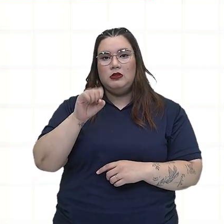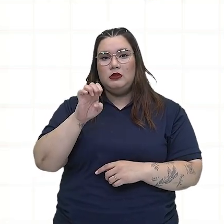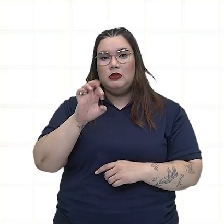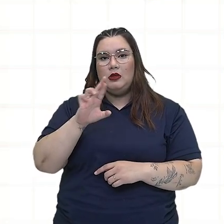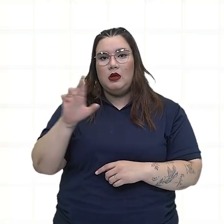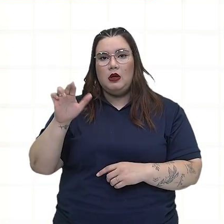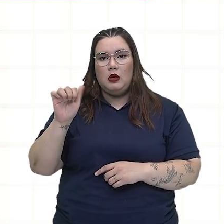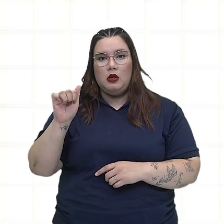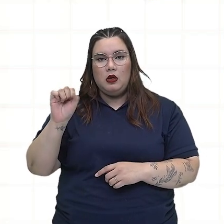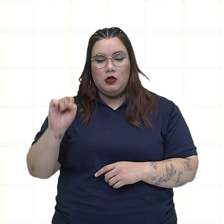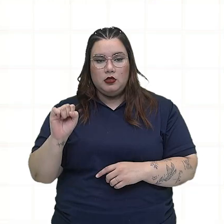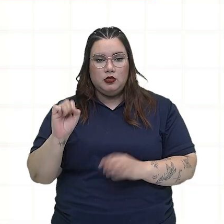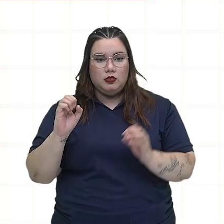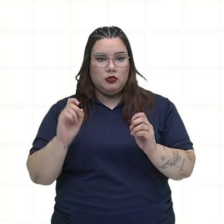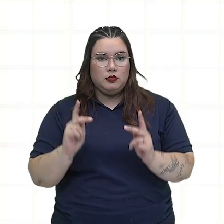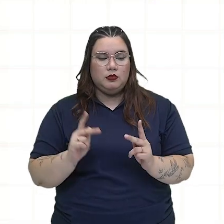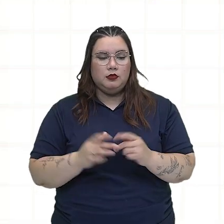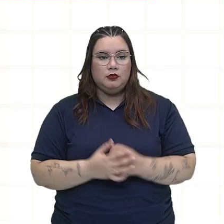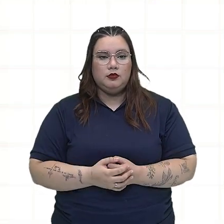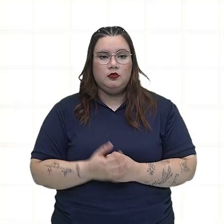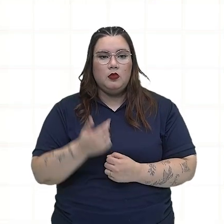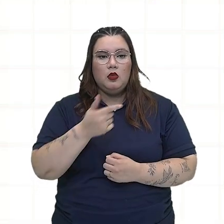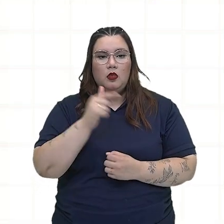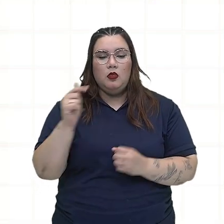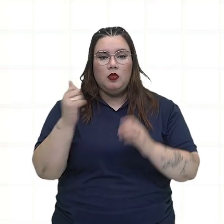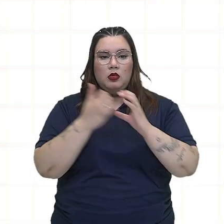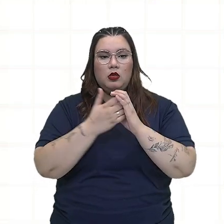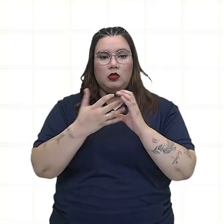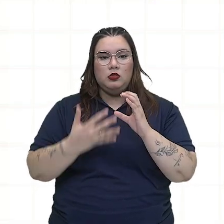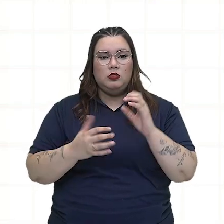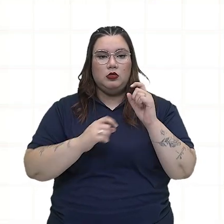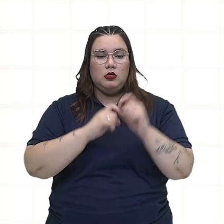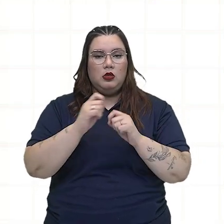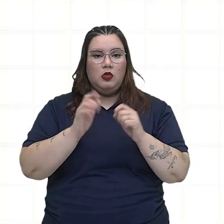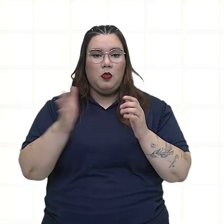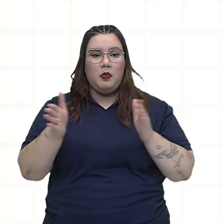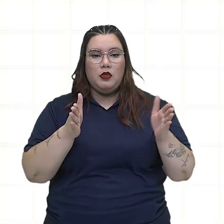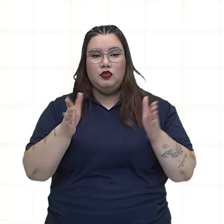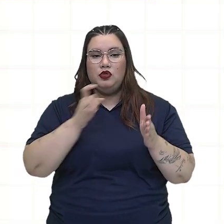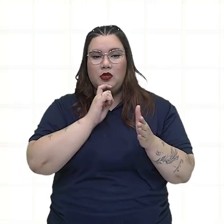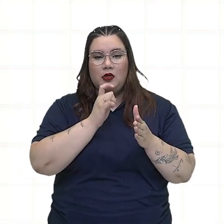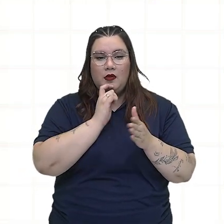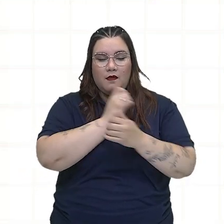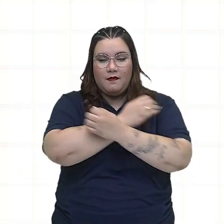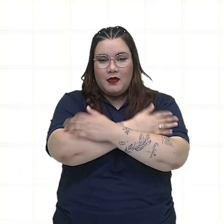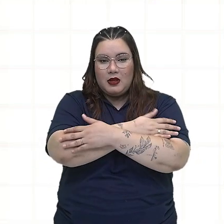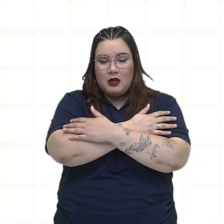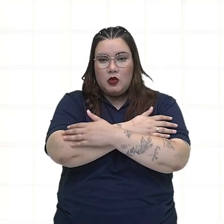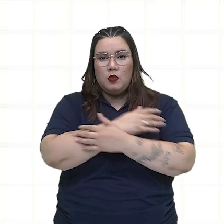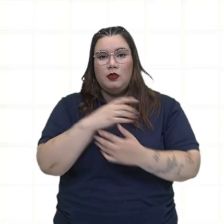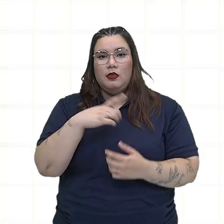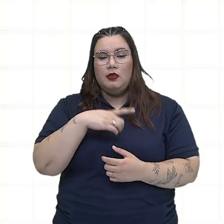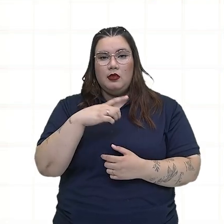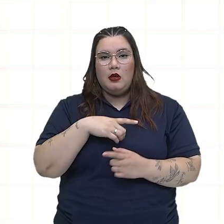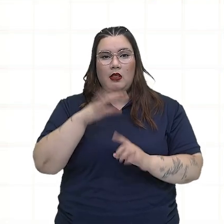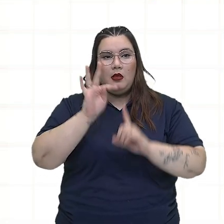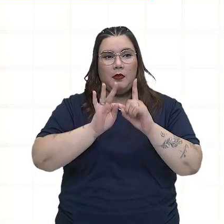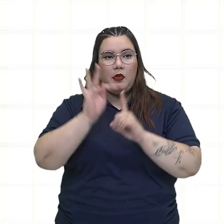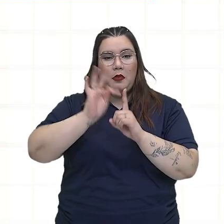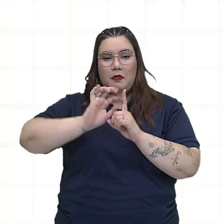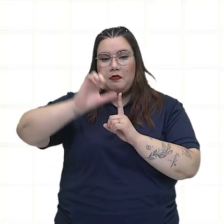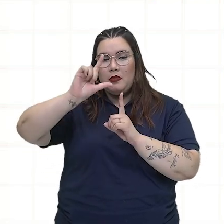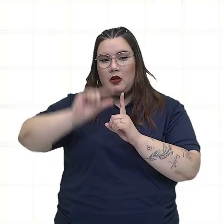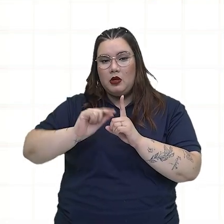serranas. Uma outra característica desse tipo climático é que no inverno as temperaturas elas são muito